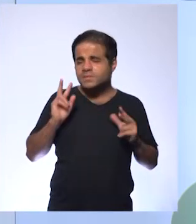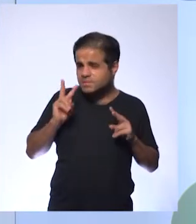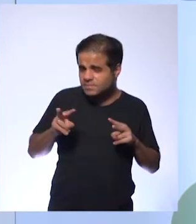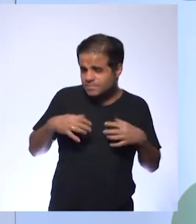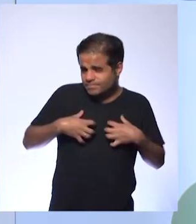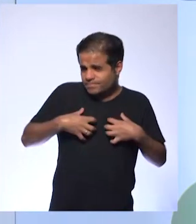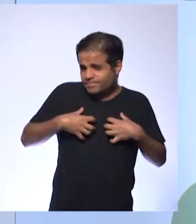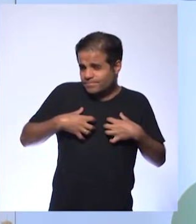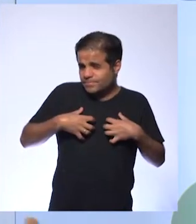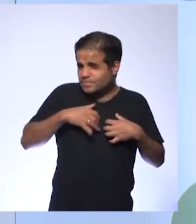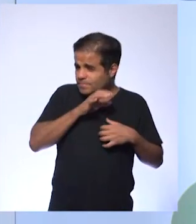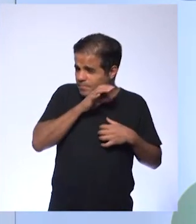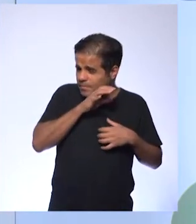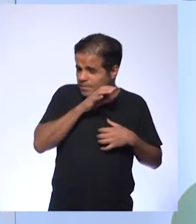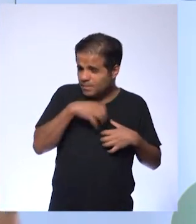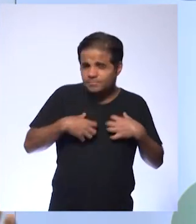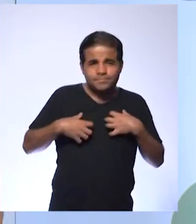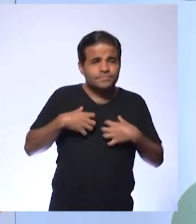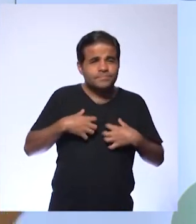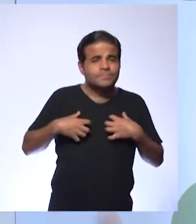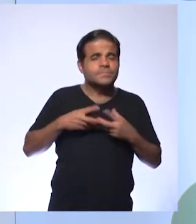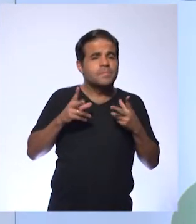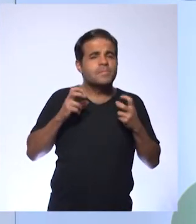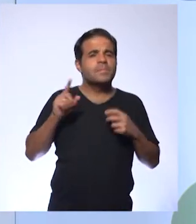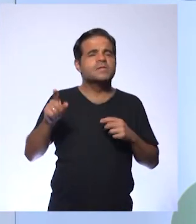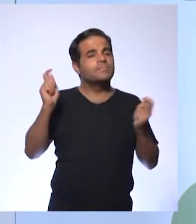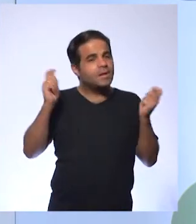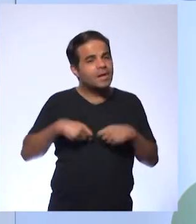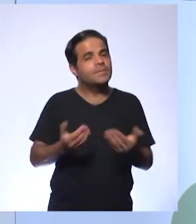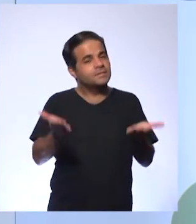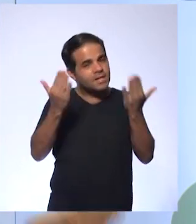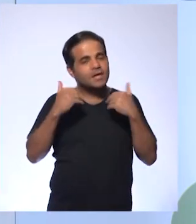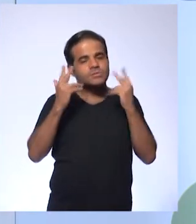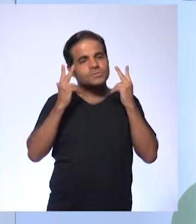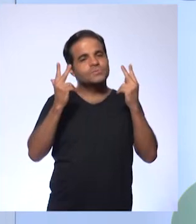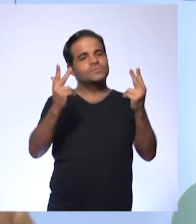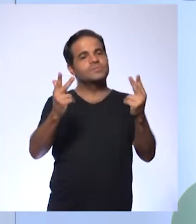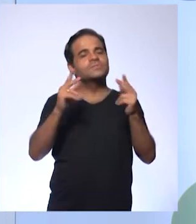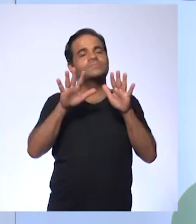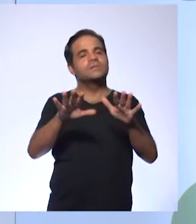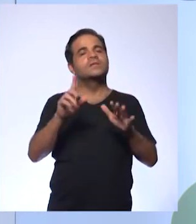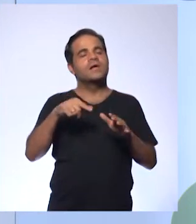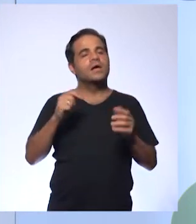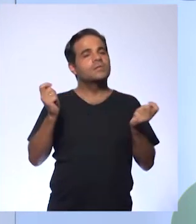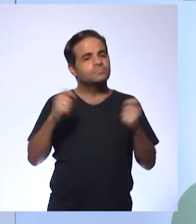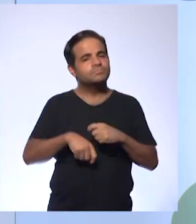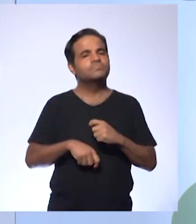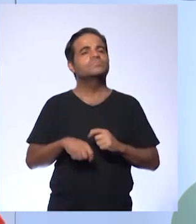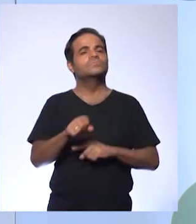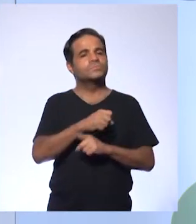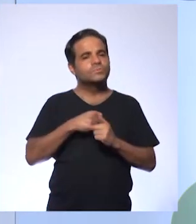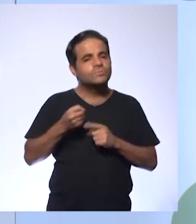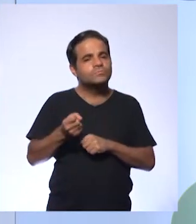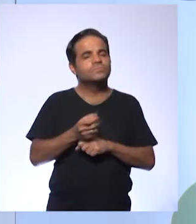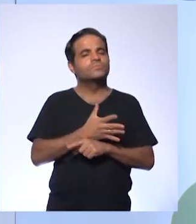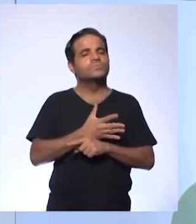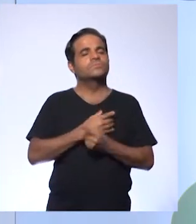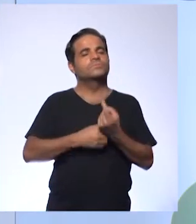percebe que ele está sofrendo, né? Então, assim, é uma capacidade natural, mas também é uma competência